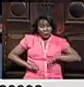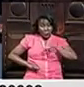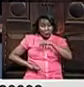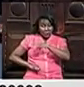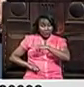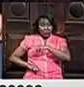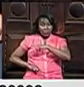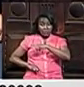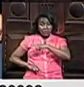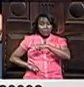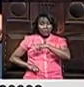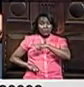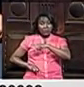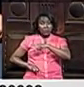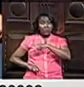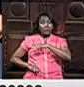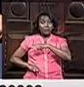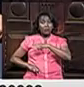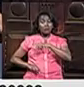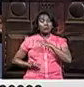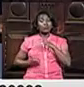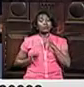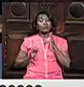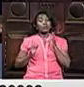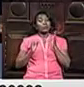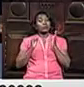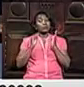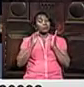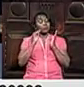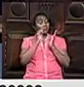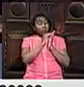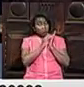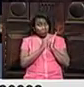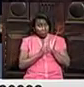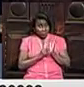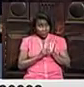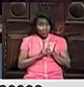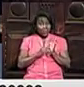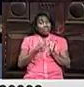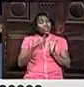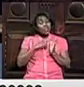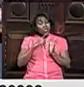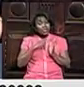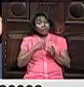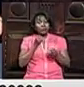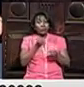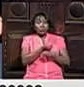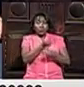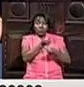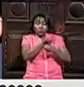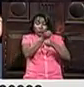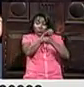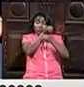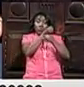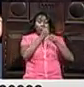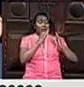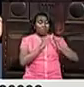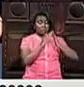foram relacionadas e houve a construção de unidades habitacionais.